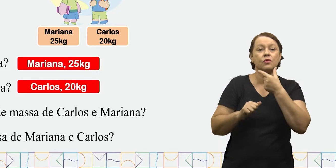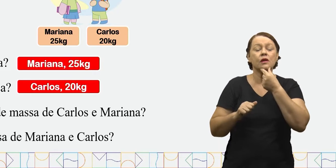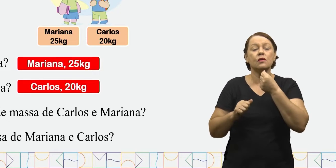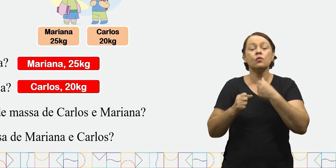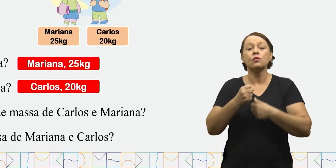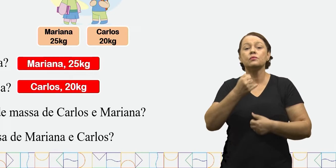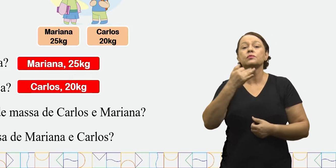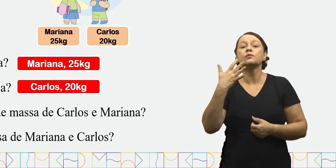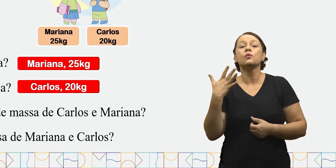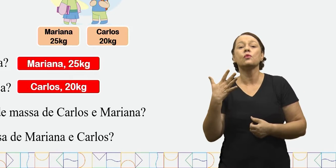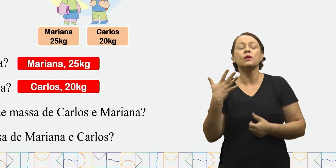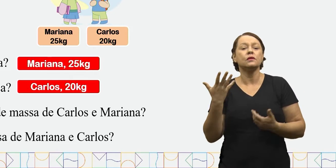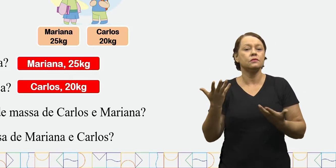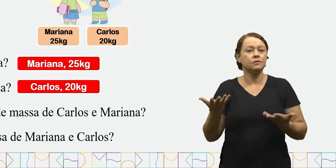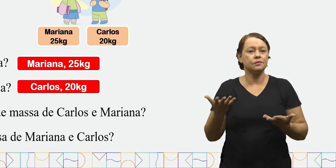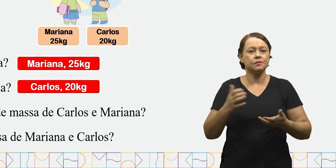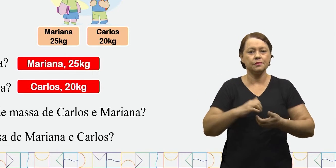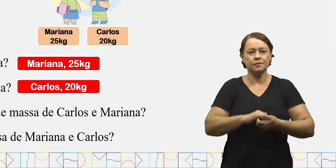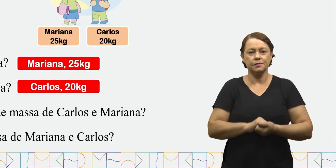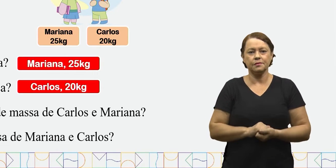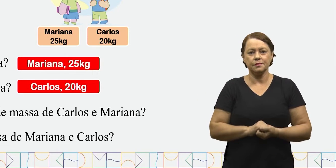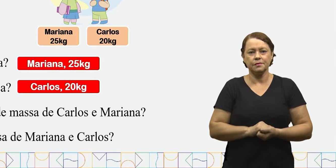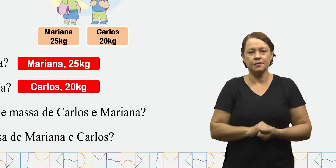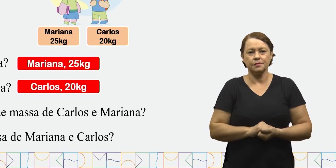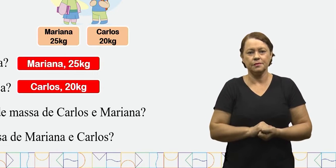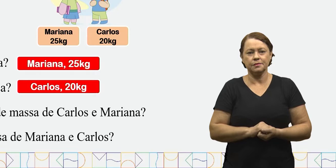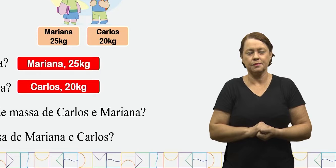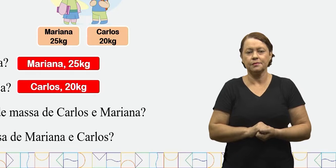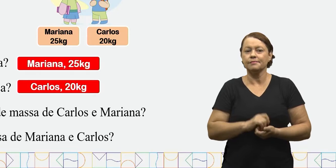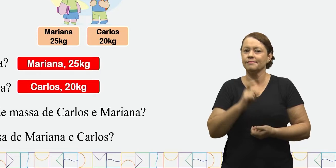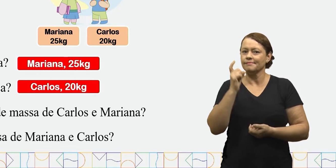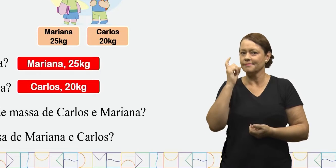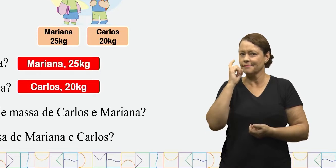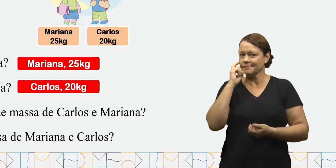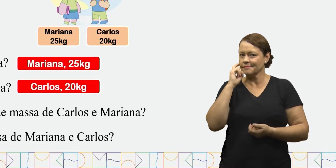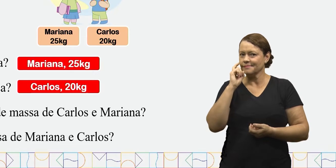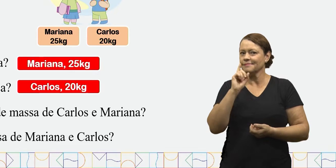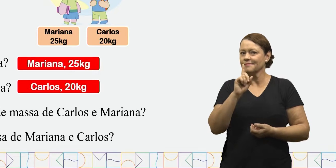e Carlos, nós temos quanto?